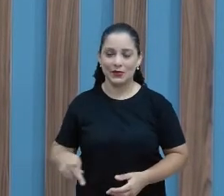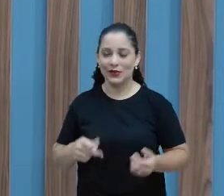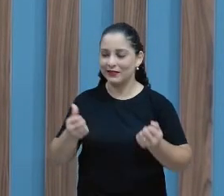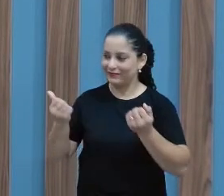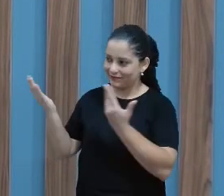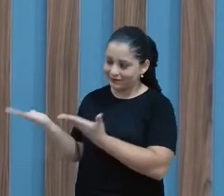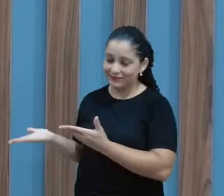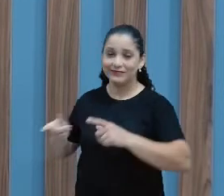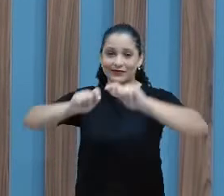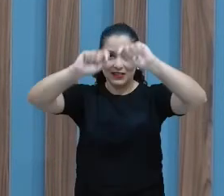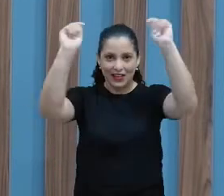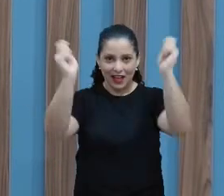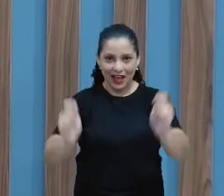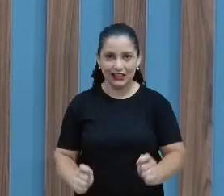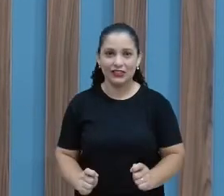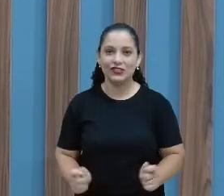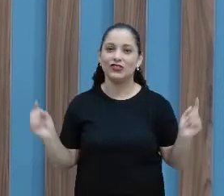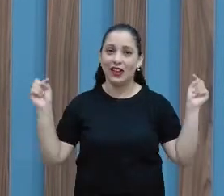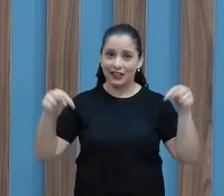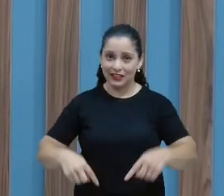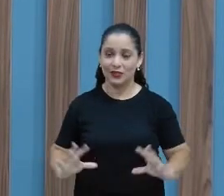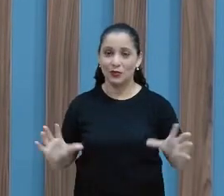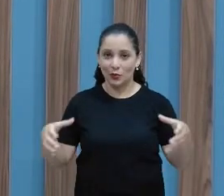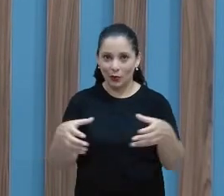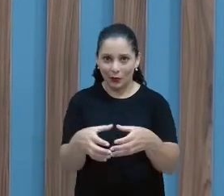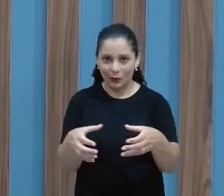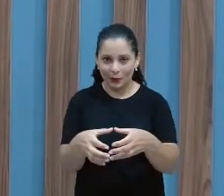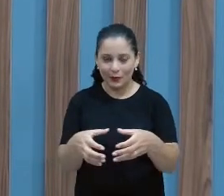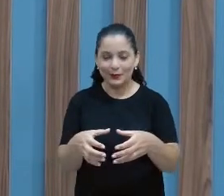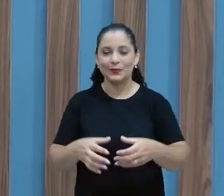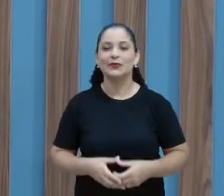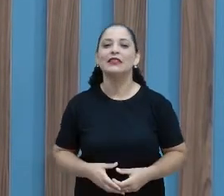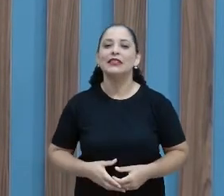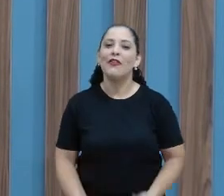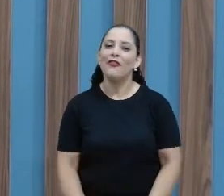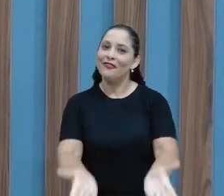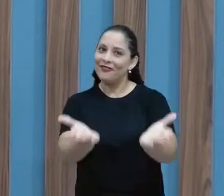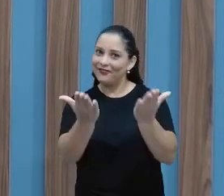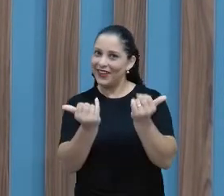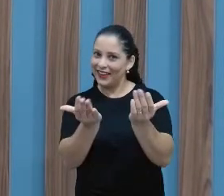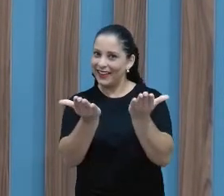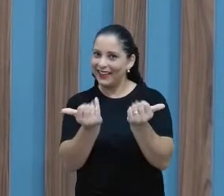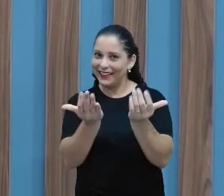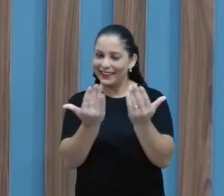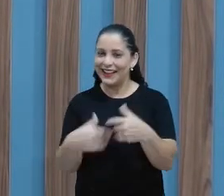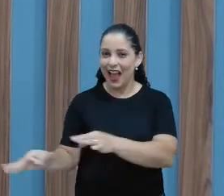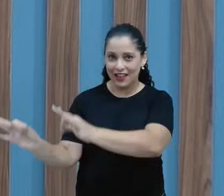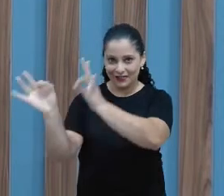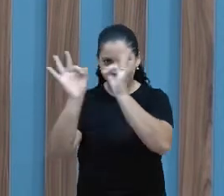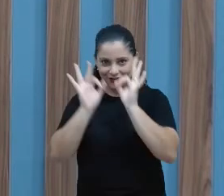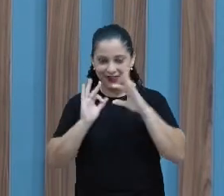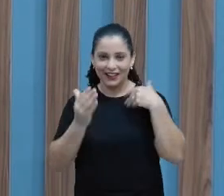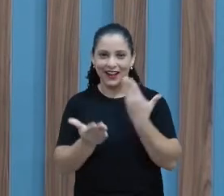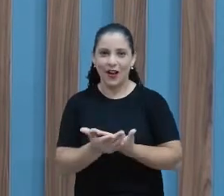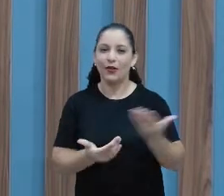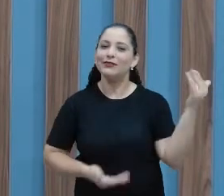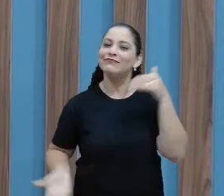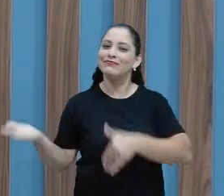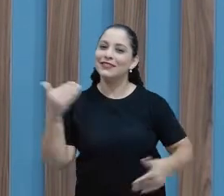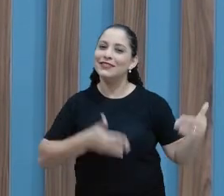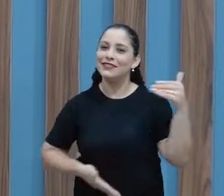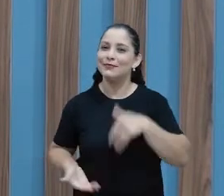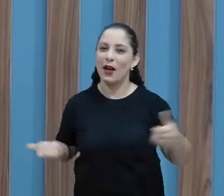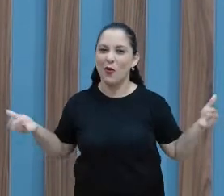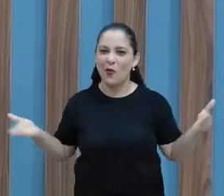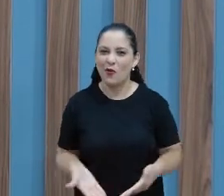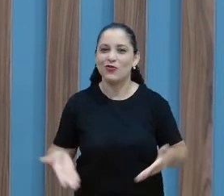de artes, né? Da equipe aqui do professor Pedro. Então, vem acompanhar a aula da gente e vem interagir com a gente, porque